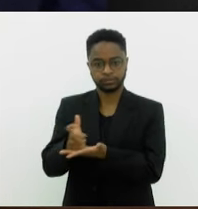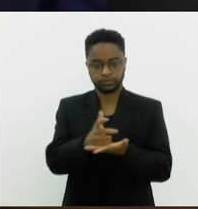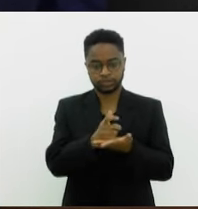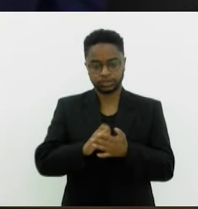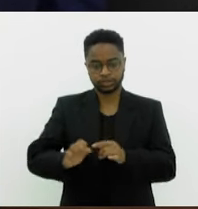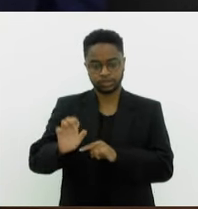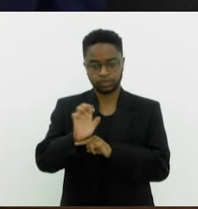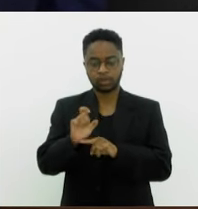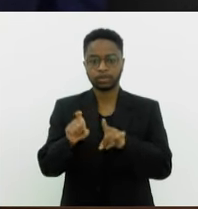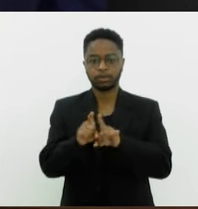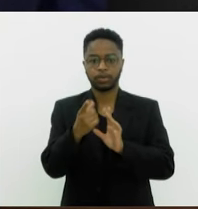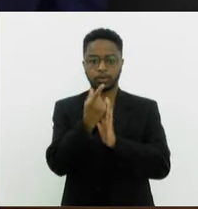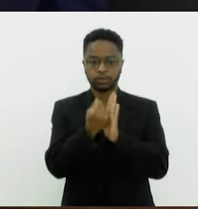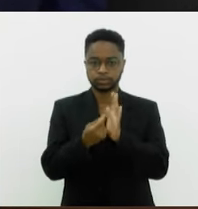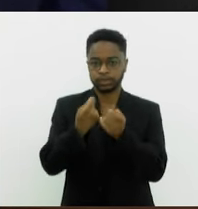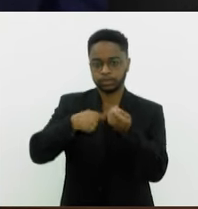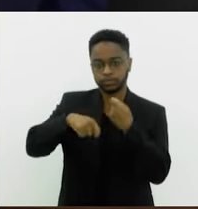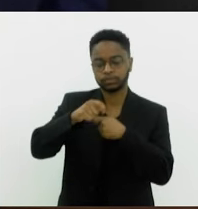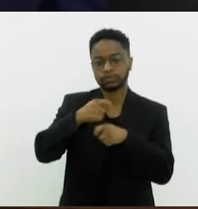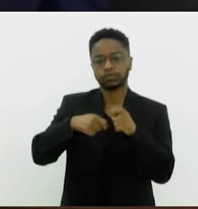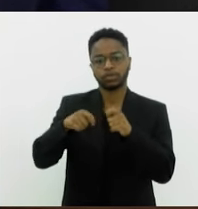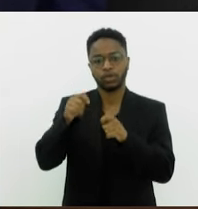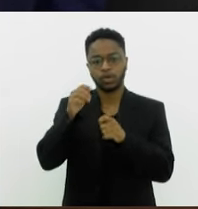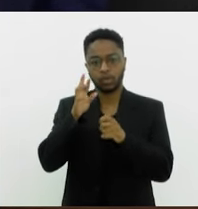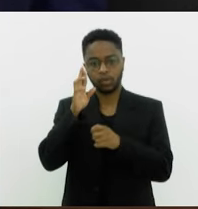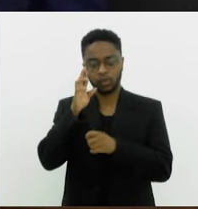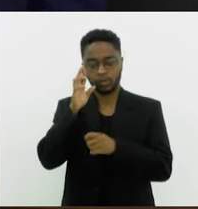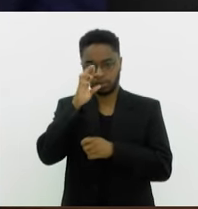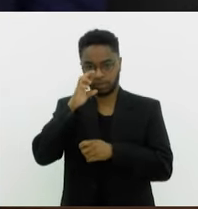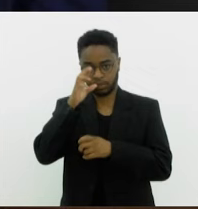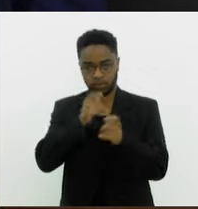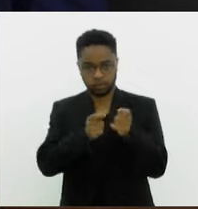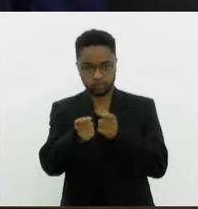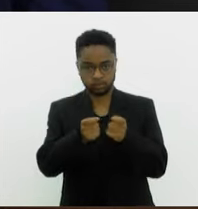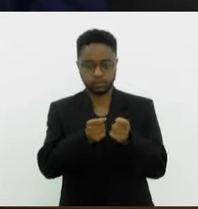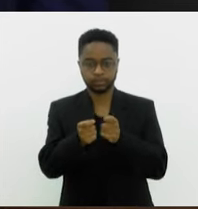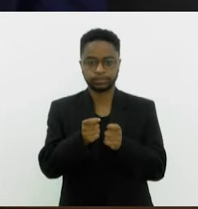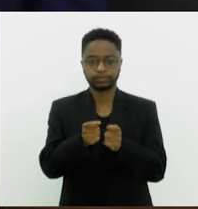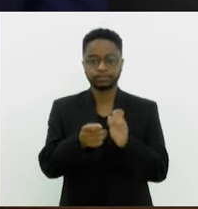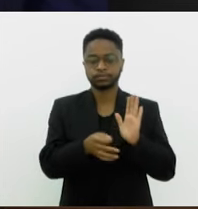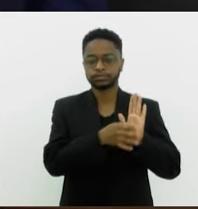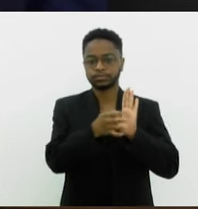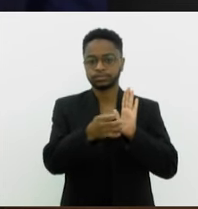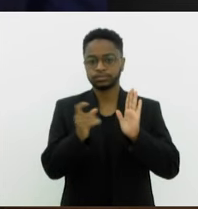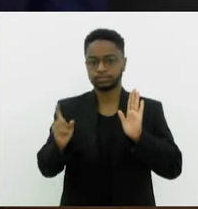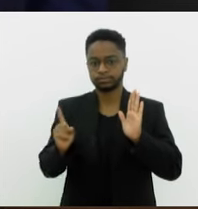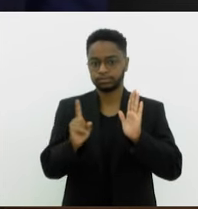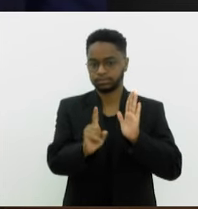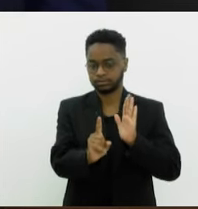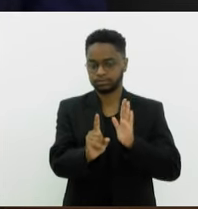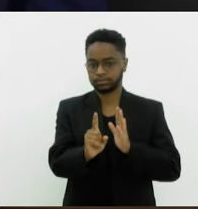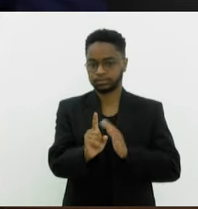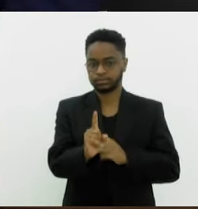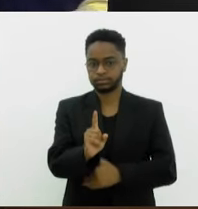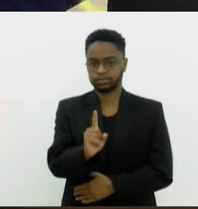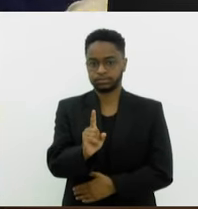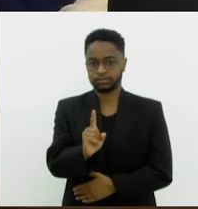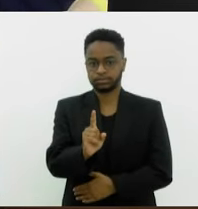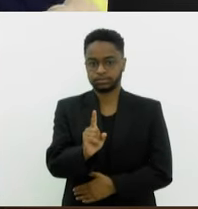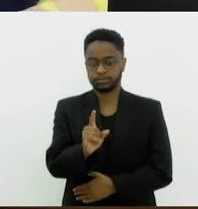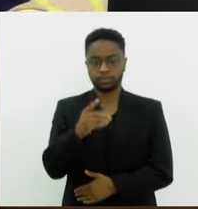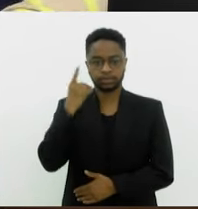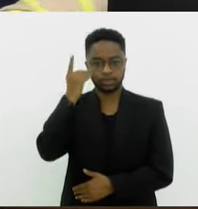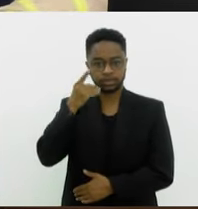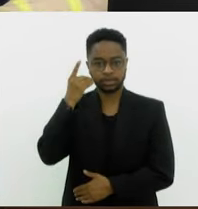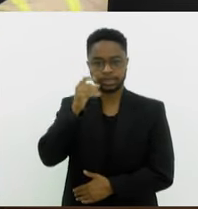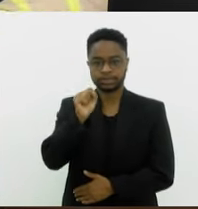de Orçamento, Finanças, Fiscalização Financeira e Controle. Para emitir parecer pela Comissão de Constituição e Justiça,